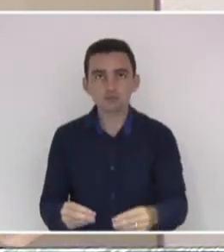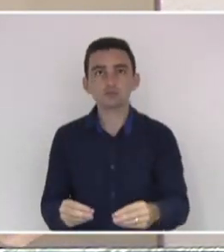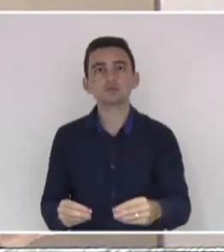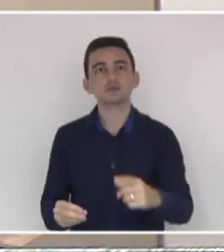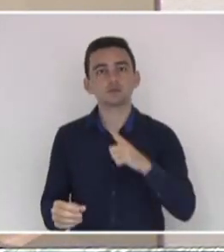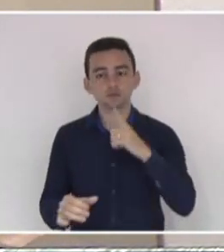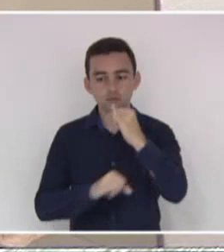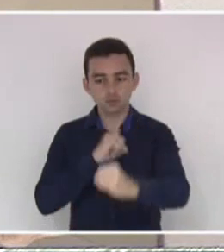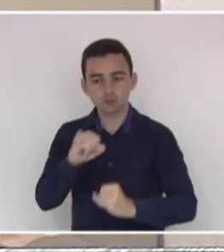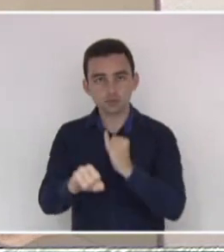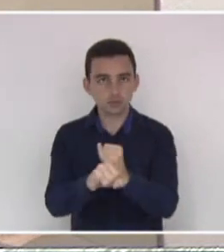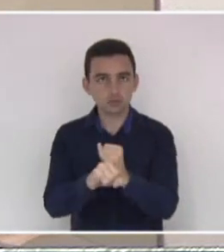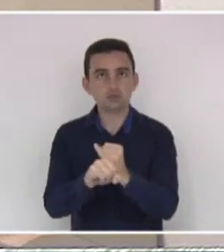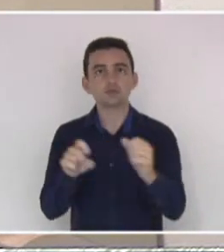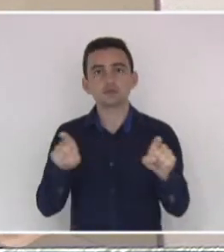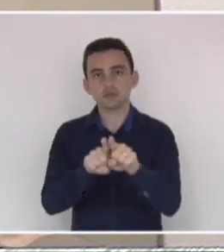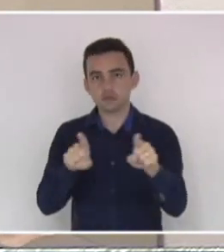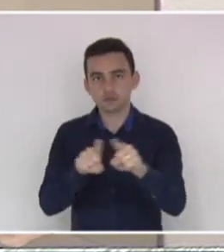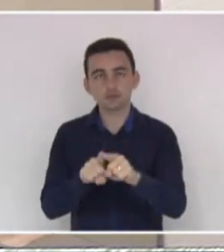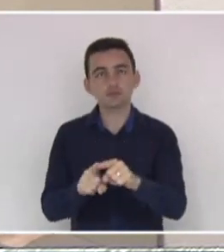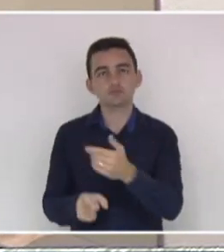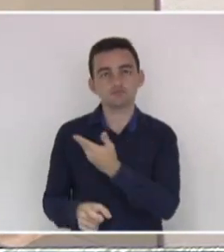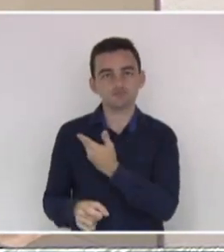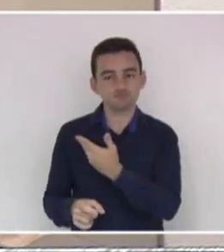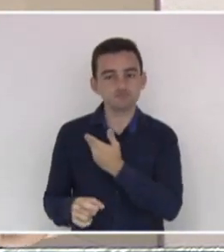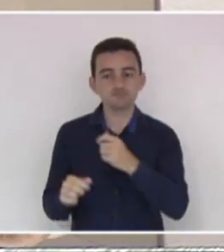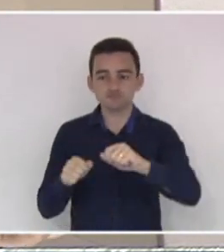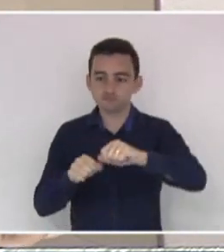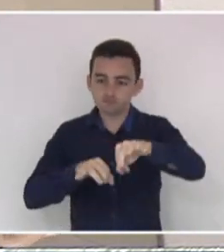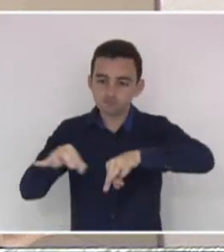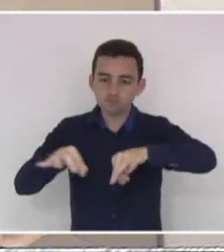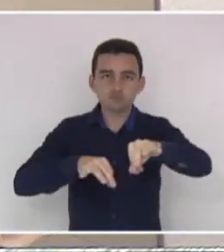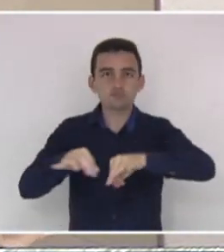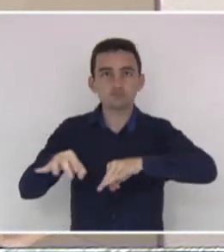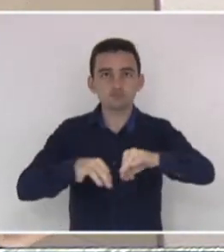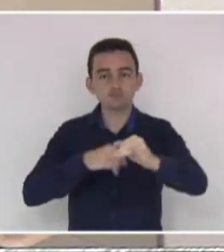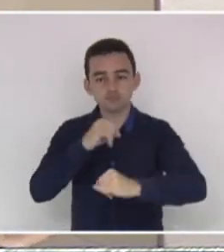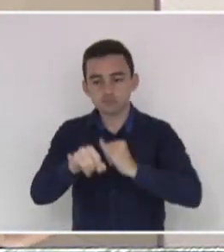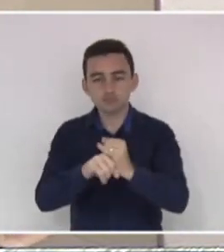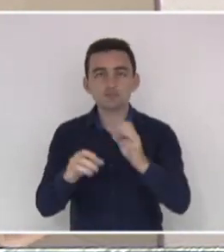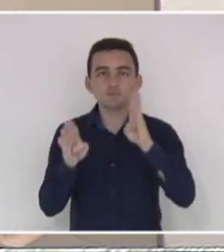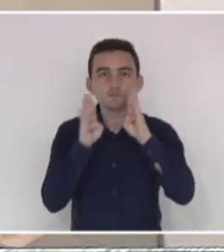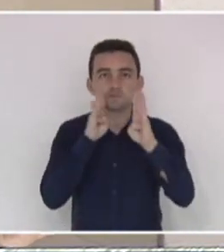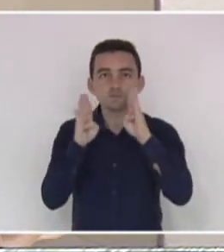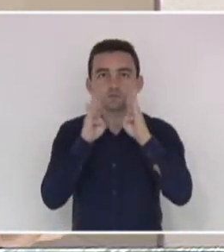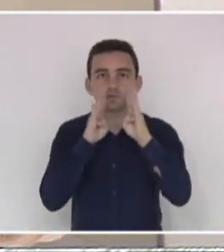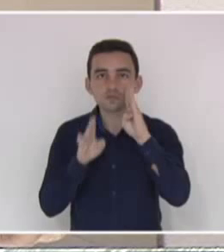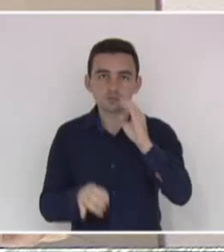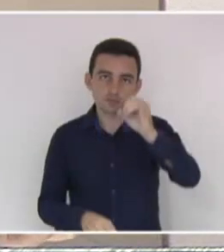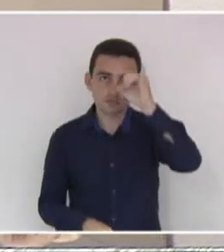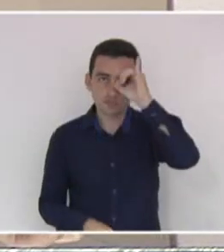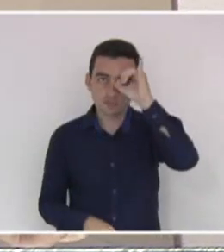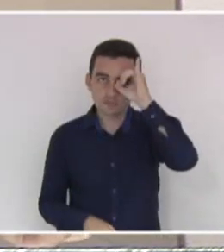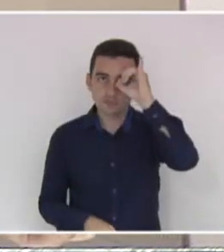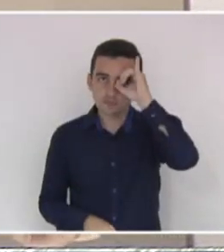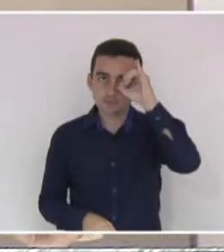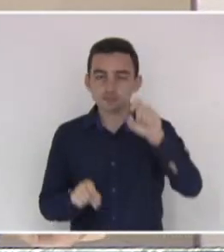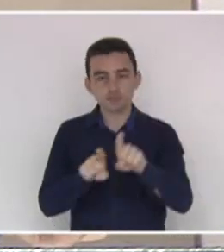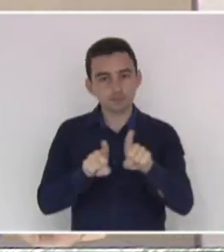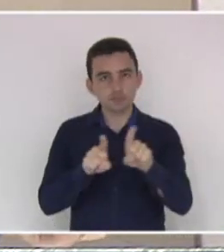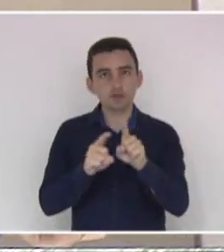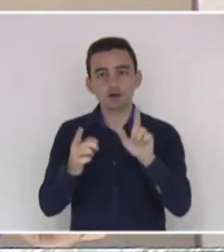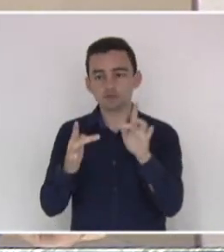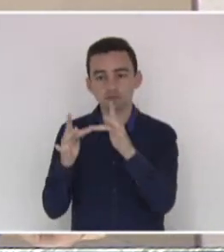sociais e aos colegas que fazem as redes sociais, tanto Facebook, Instagram e que estão interagindo